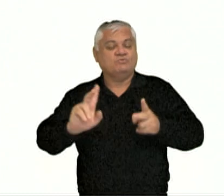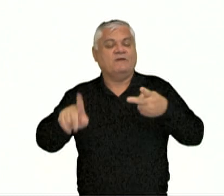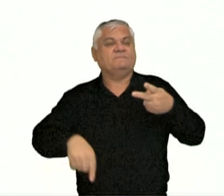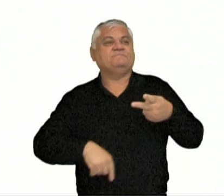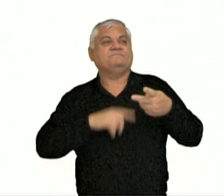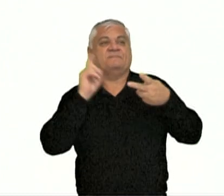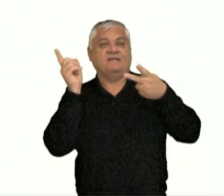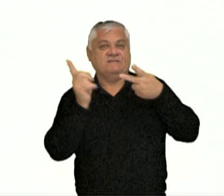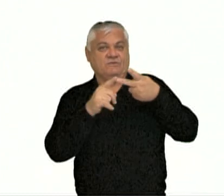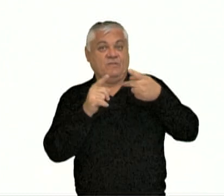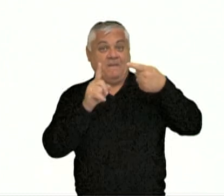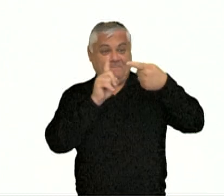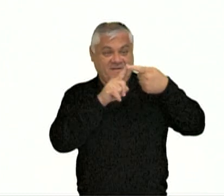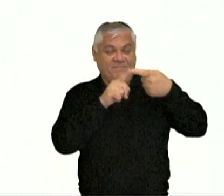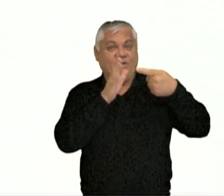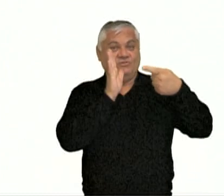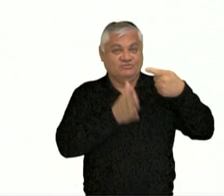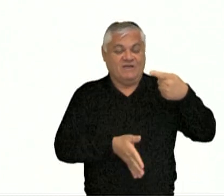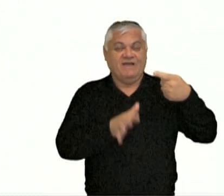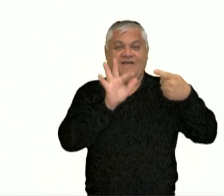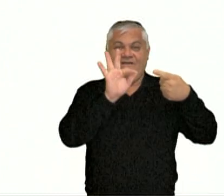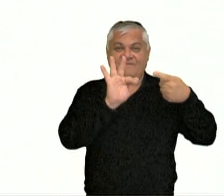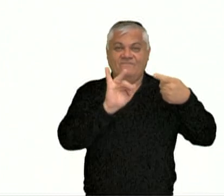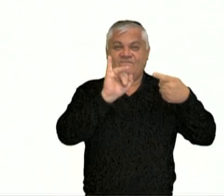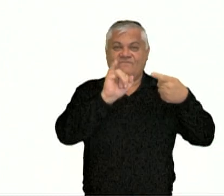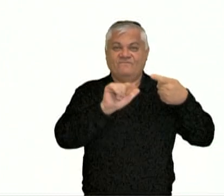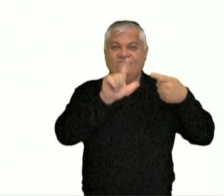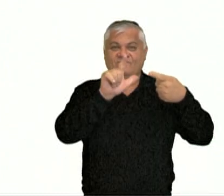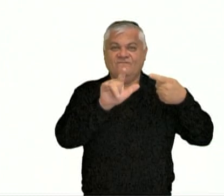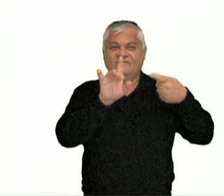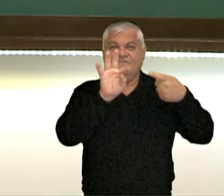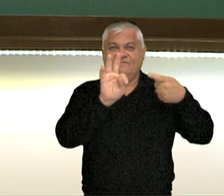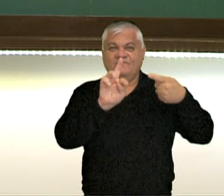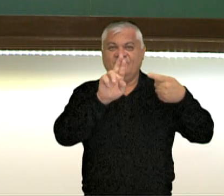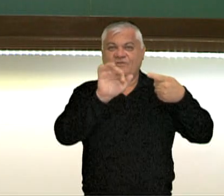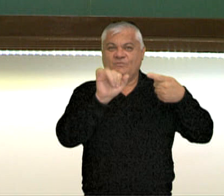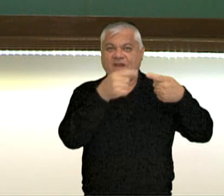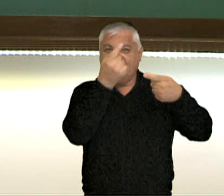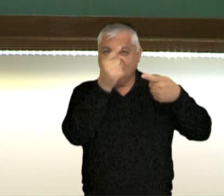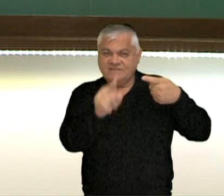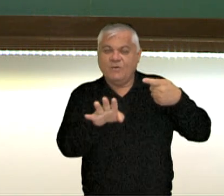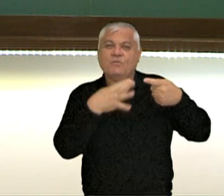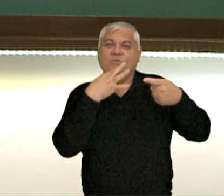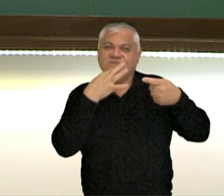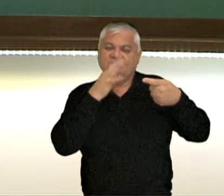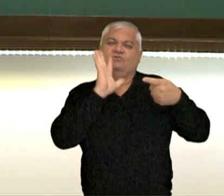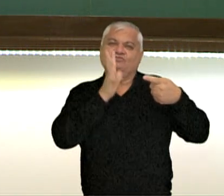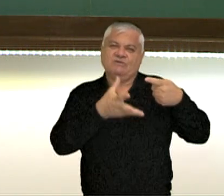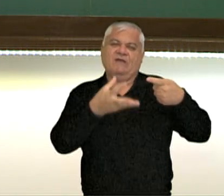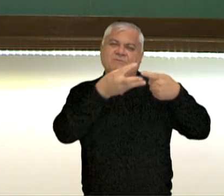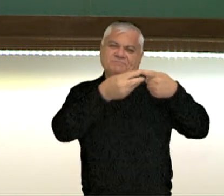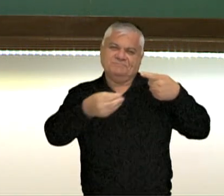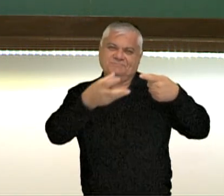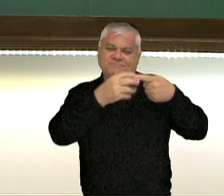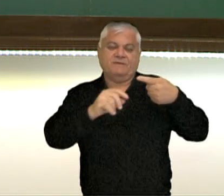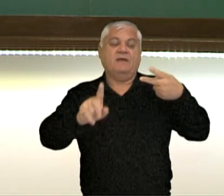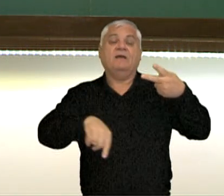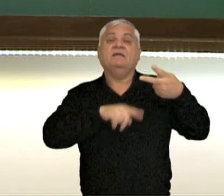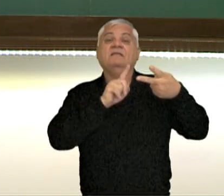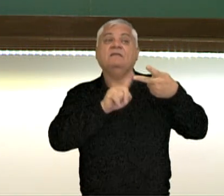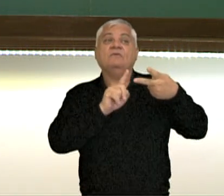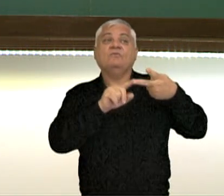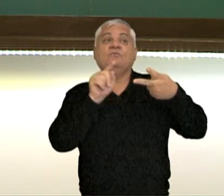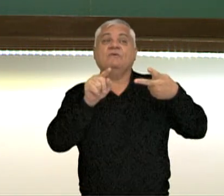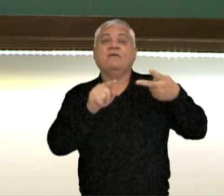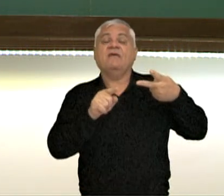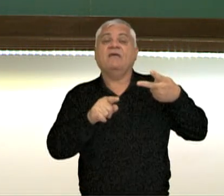as etapas da formação da urina, a primeira etapa a gente já conheceu, que é a filtração. A segunda etapa